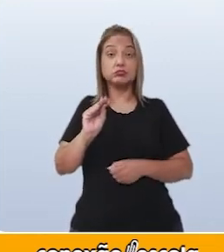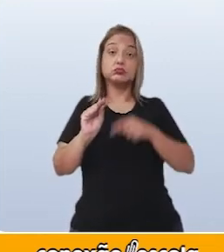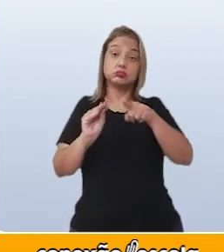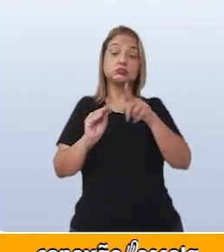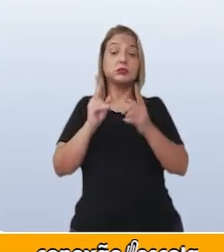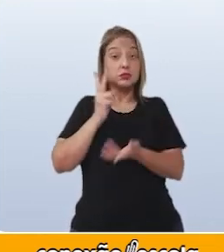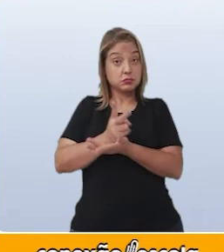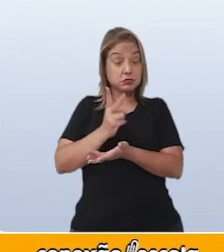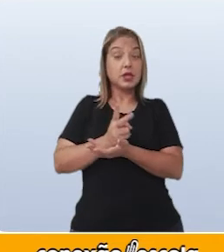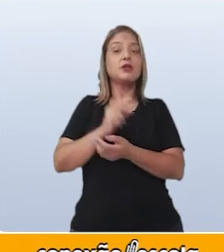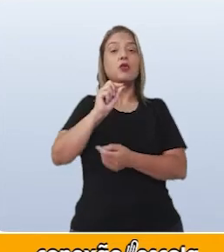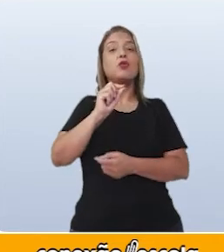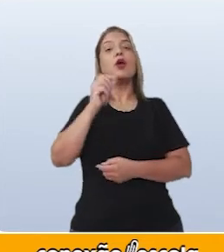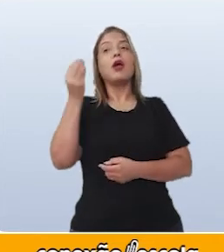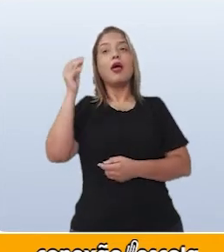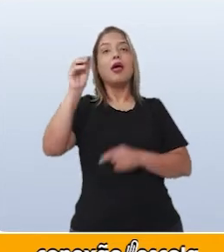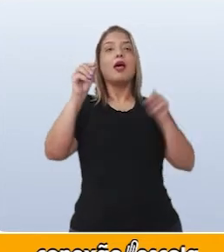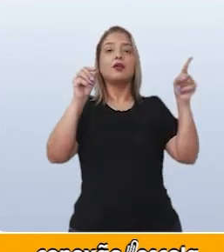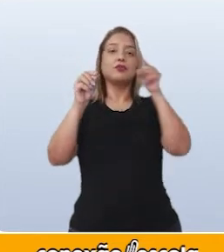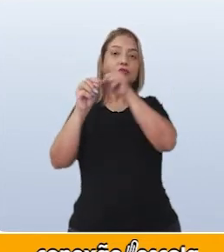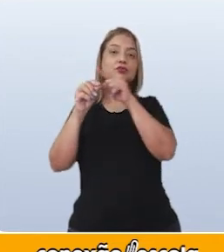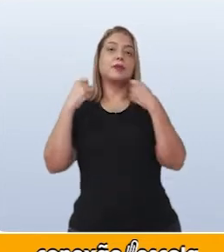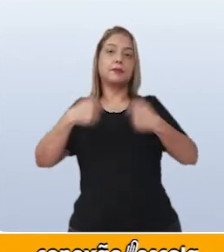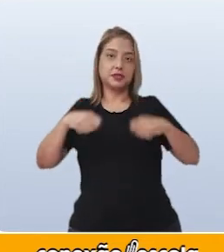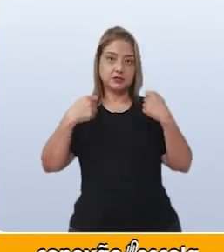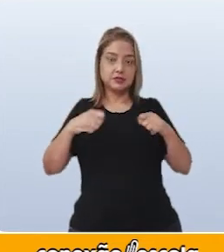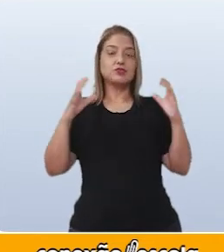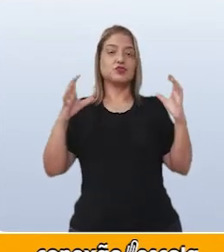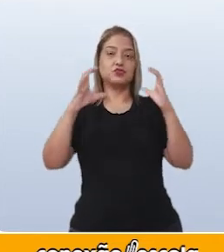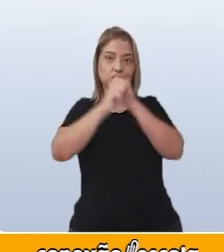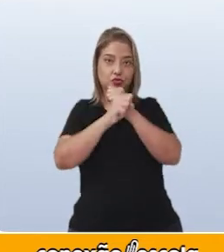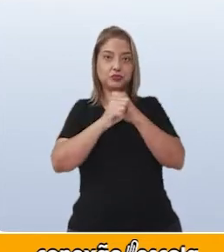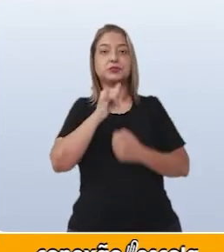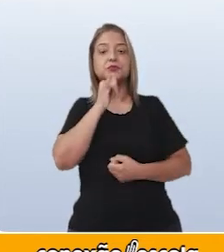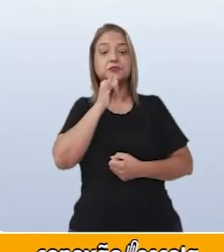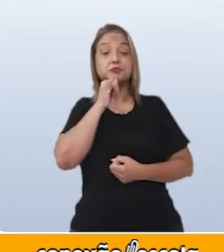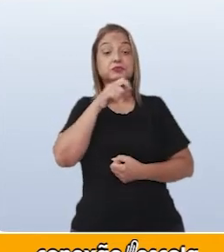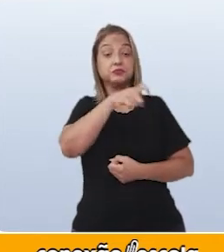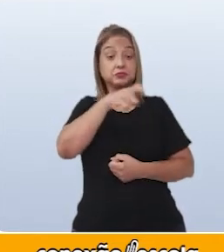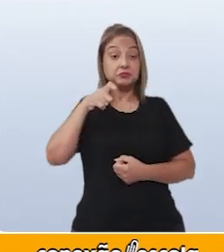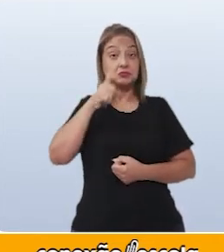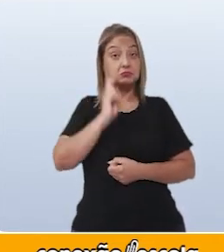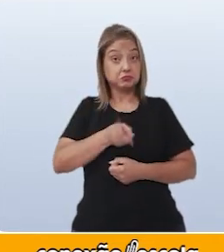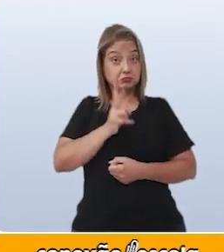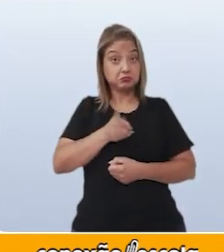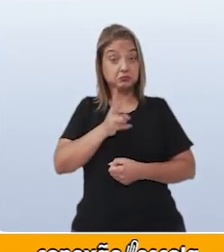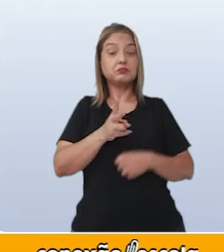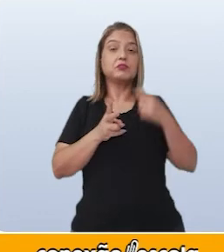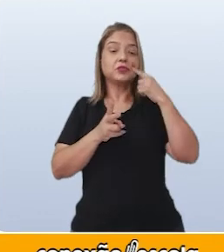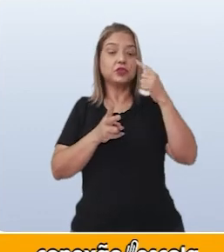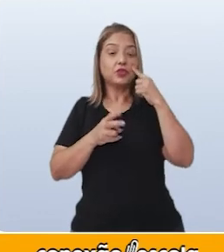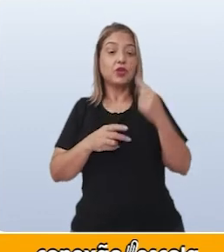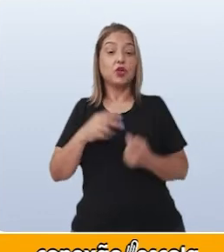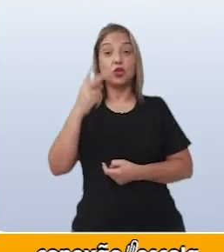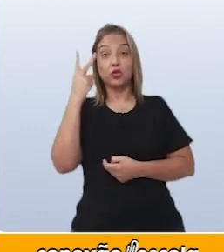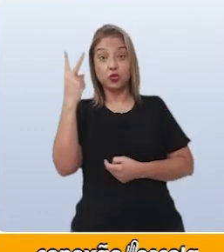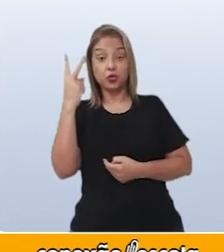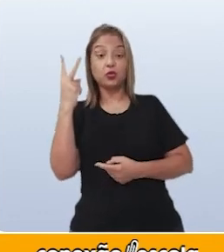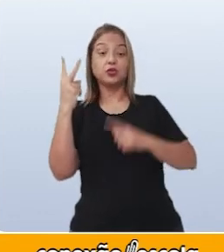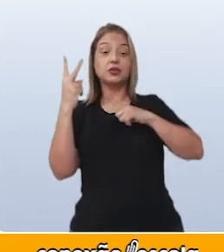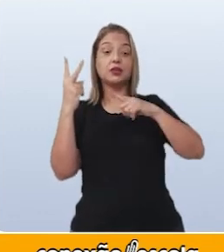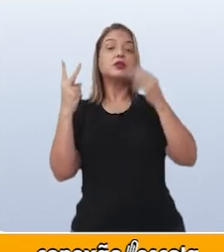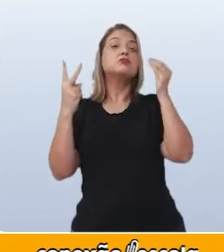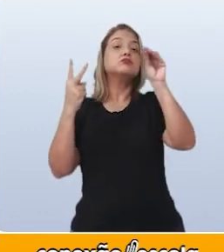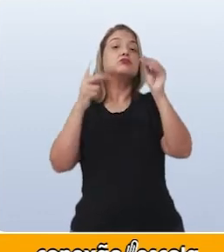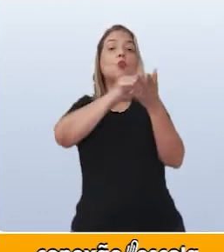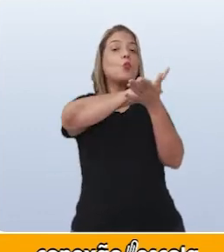Conservamos a base e adicionamos os expoentes. No caso, conservamos o x e adicionamos os expoentes. Expoente